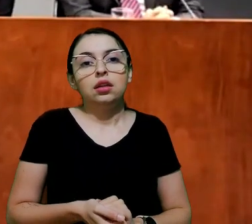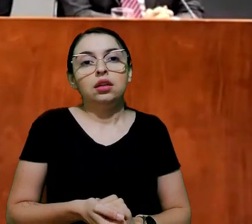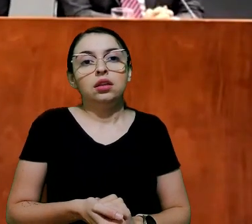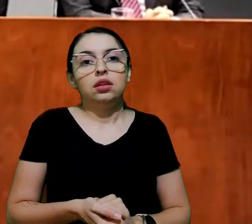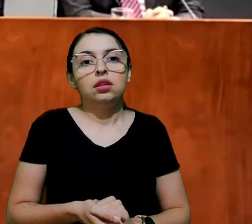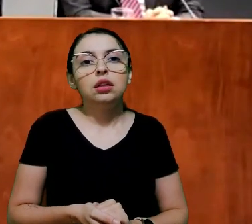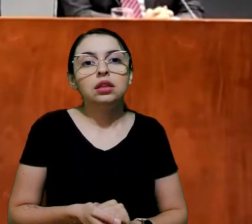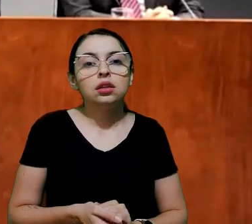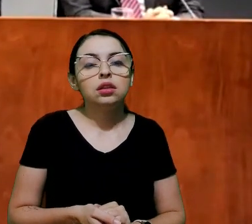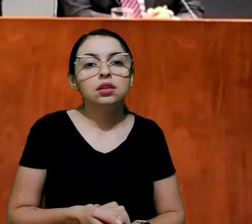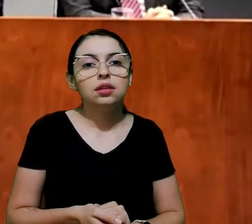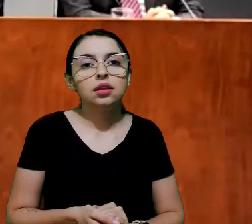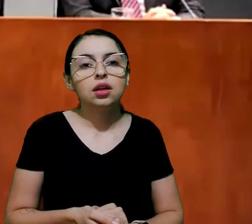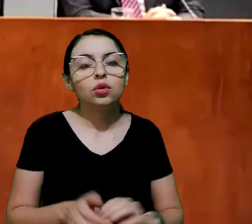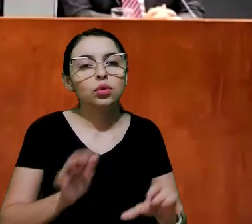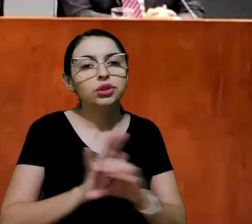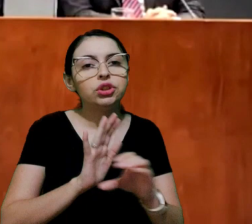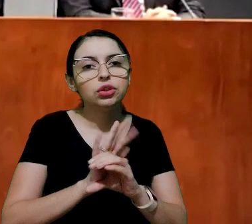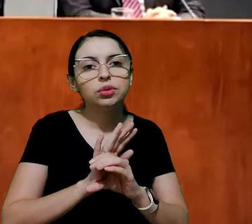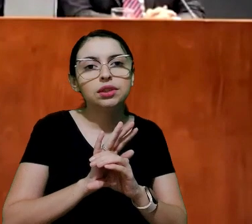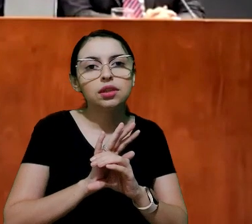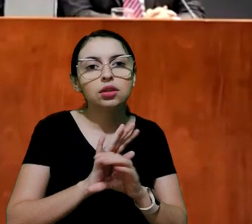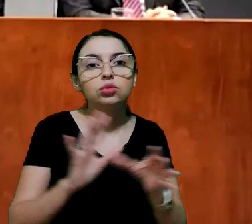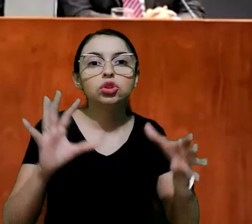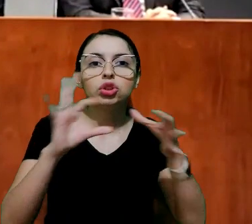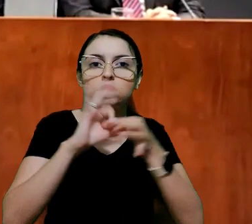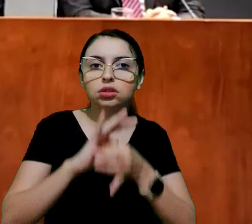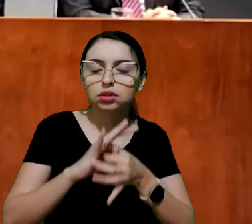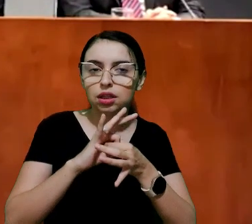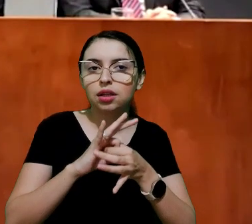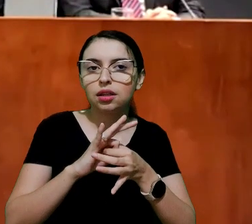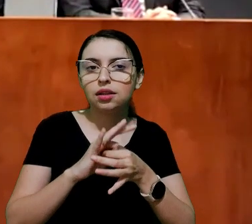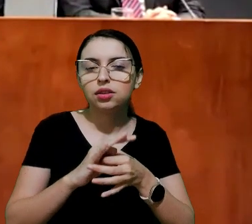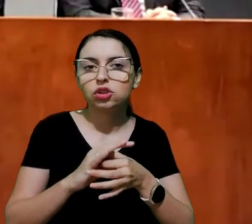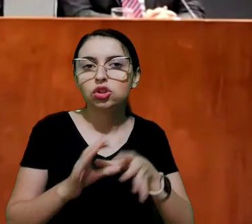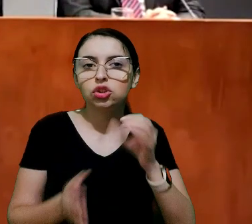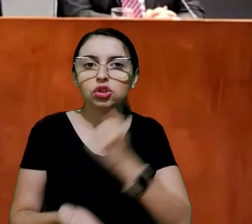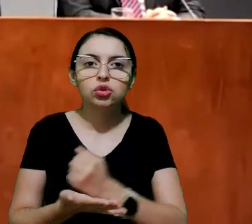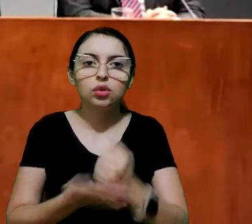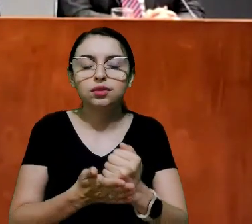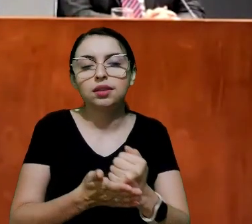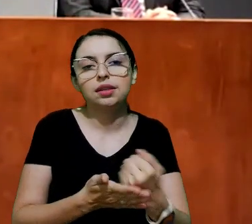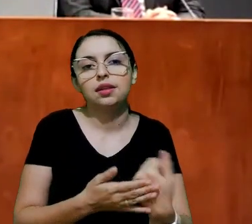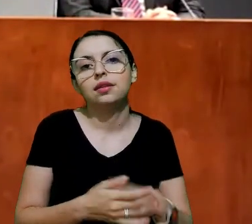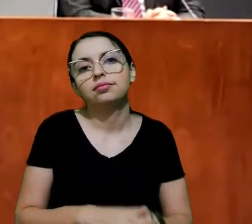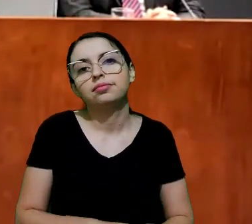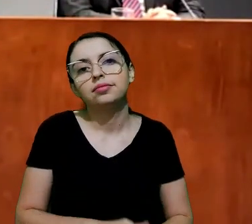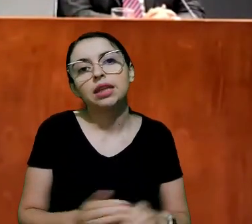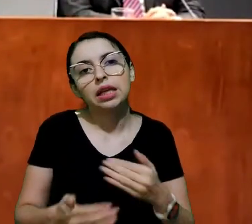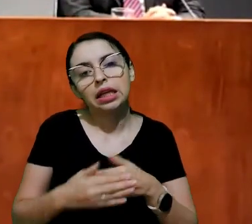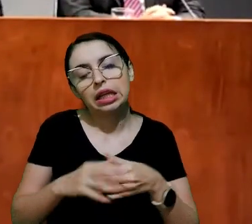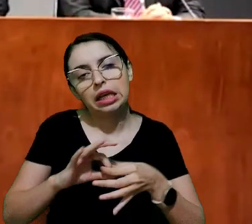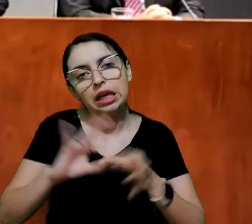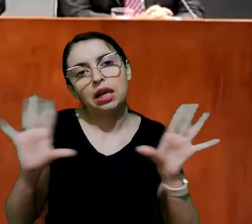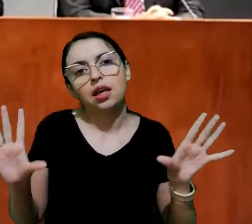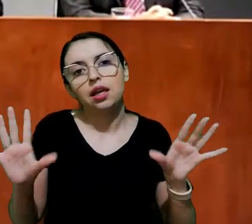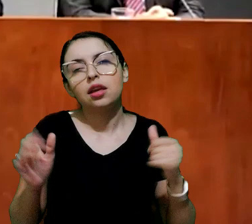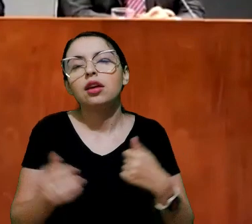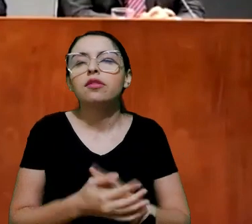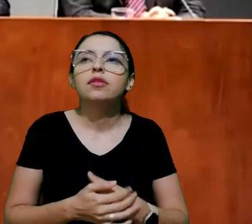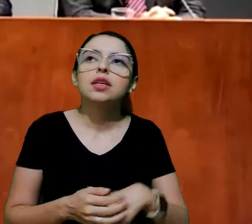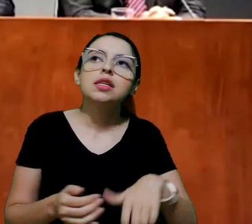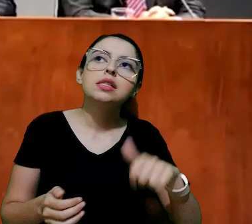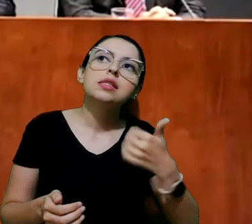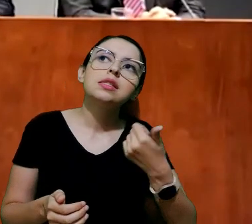já não discuto mais nada. Seria o cotejo seria com a Constituição de restringir a liberdade de contratar,